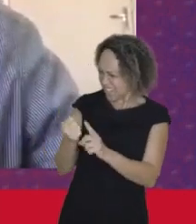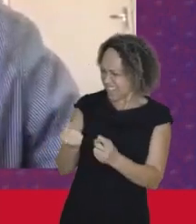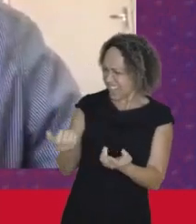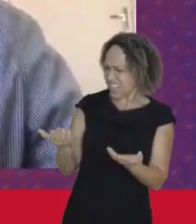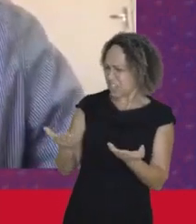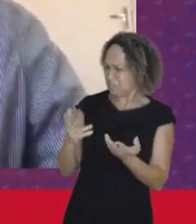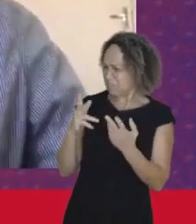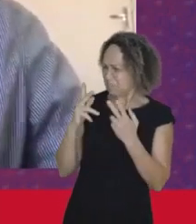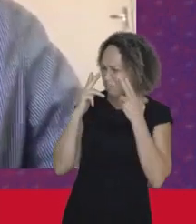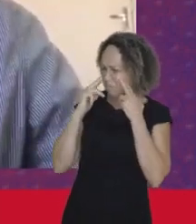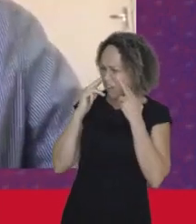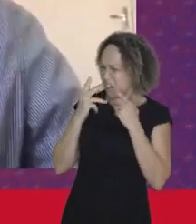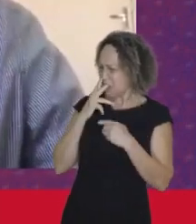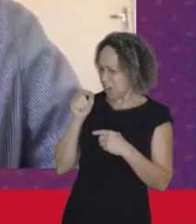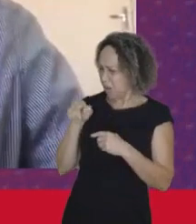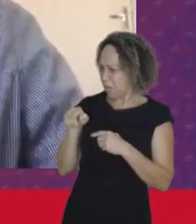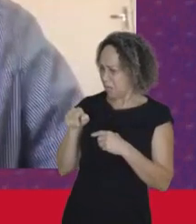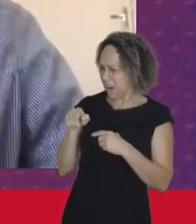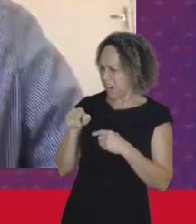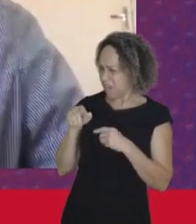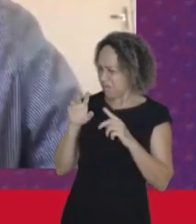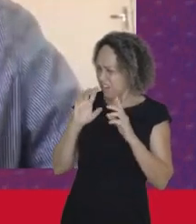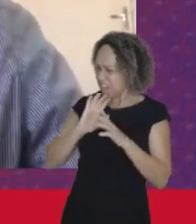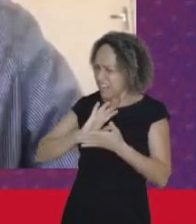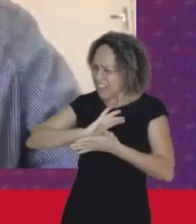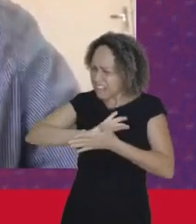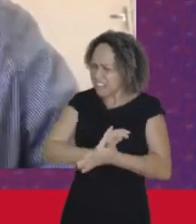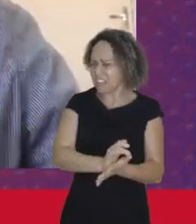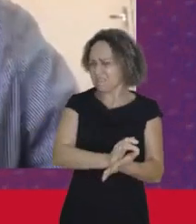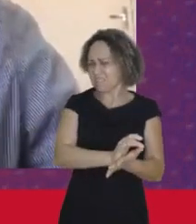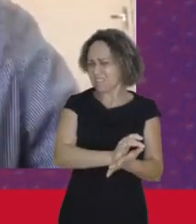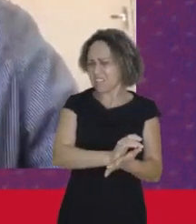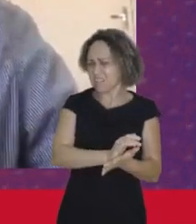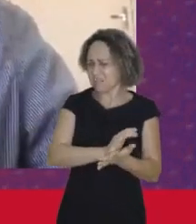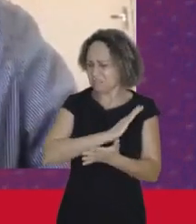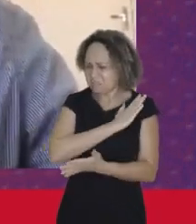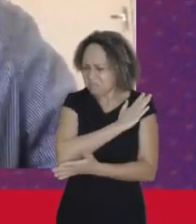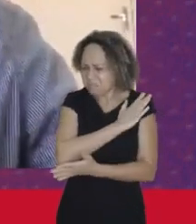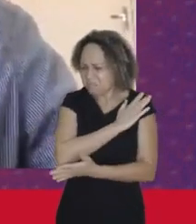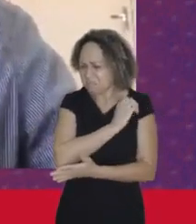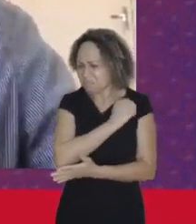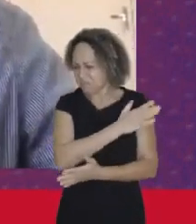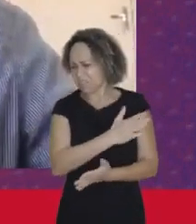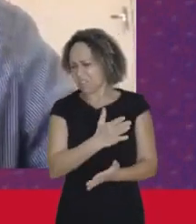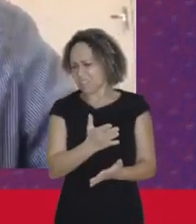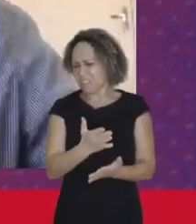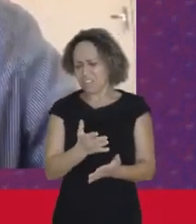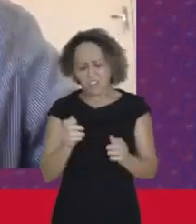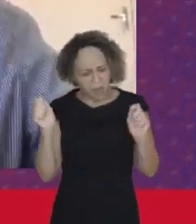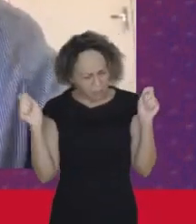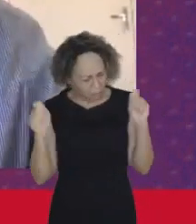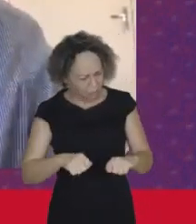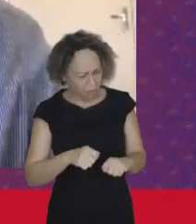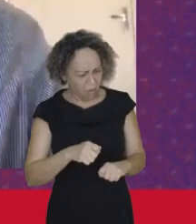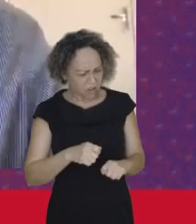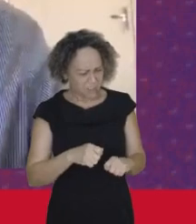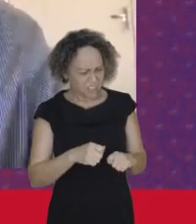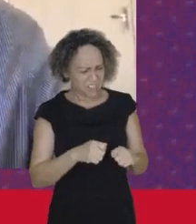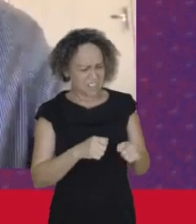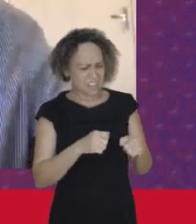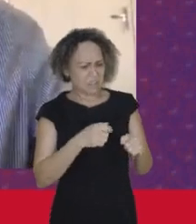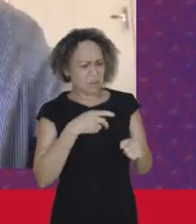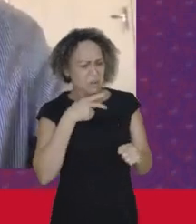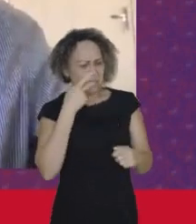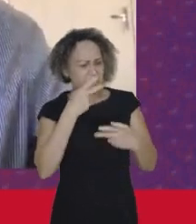violência? É possível falar em democracia sem assegurar direitos a todas